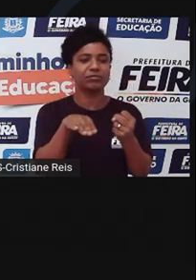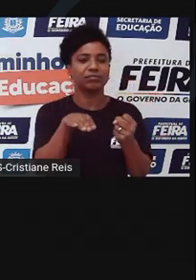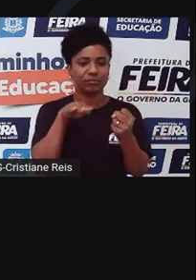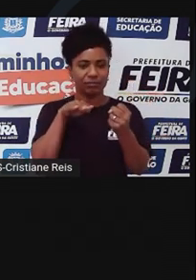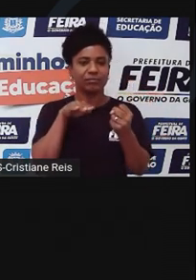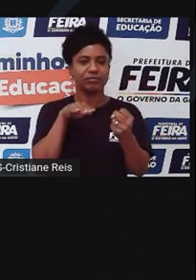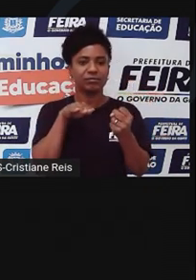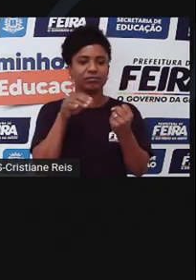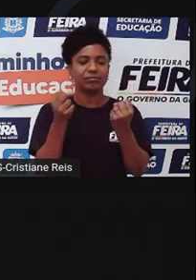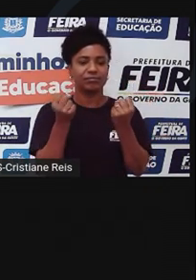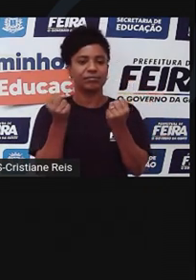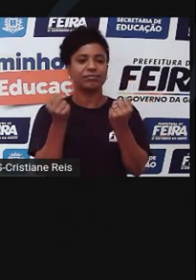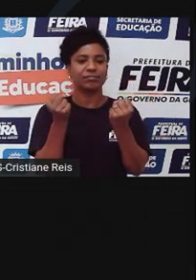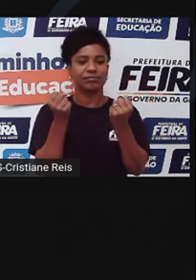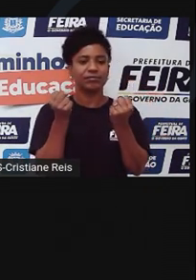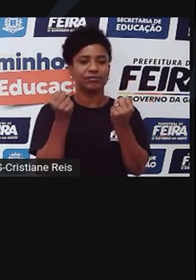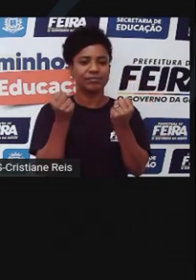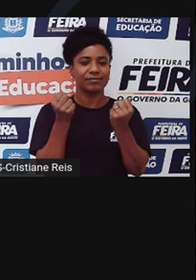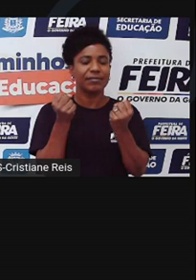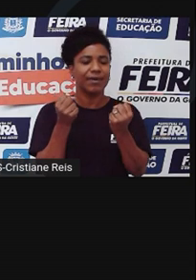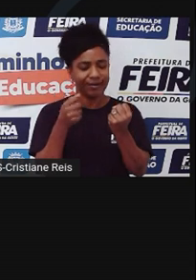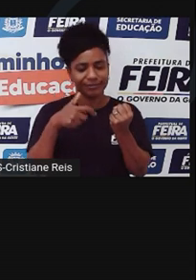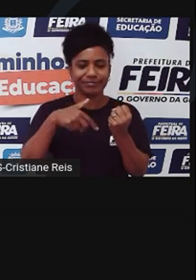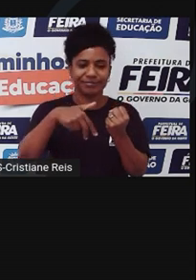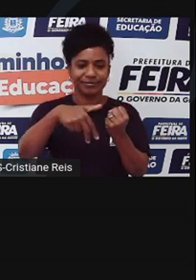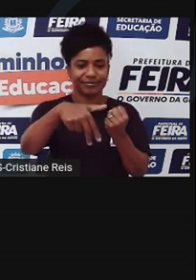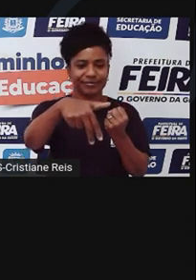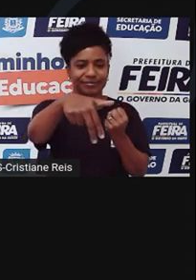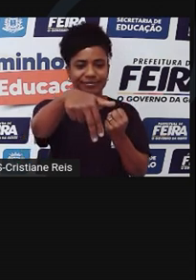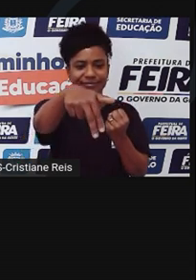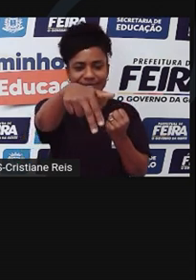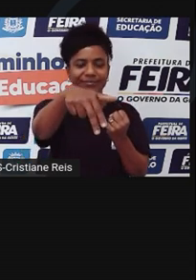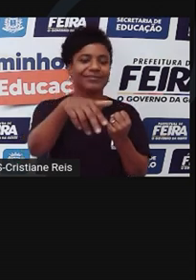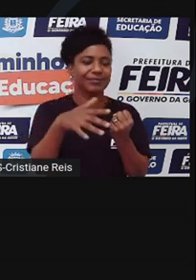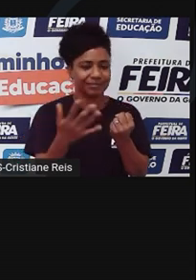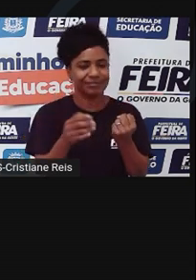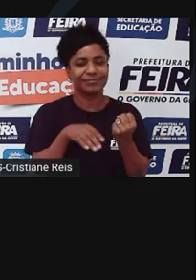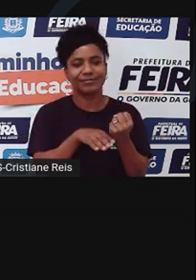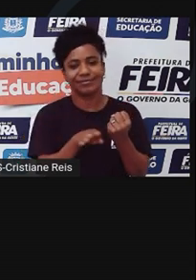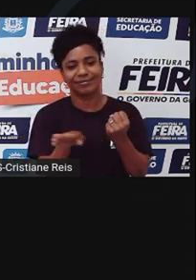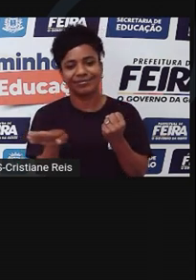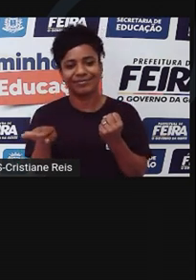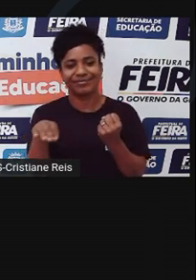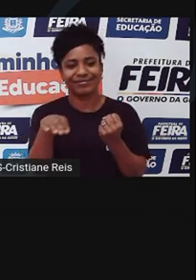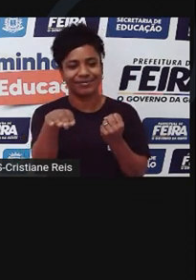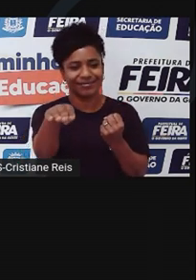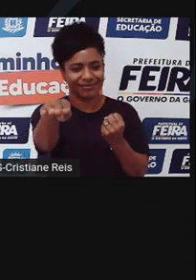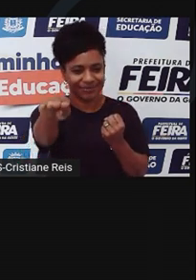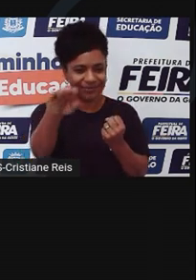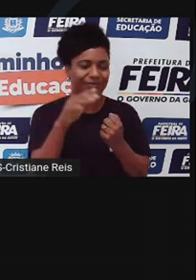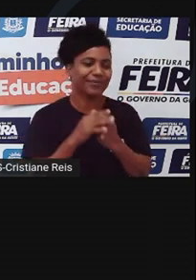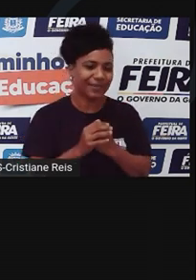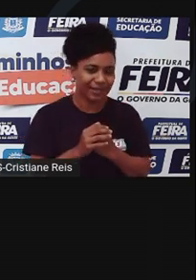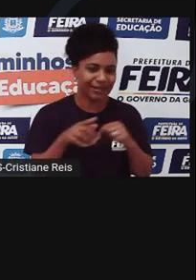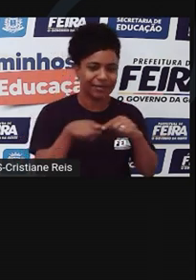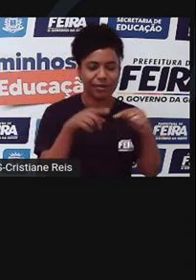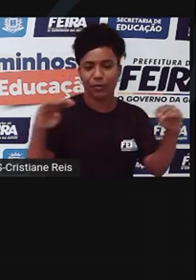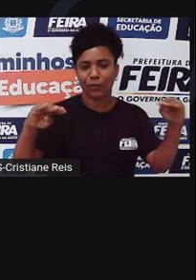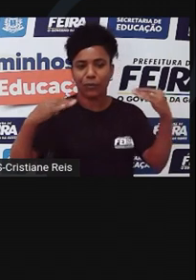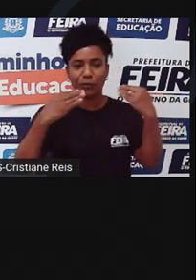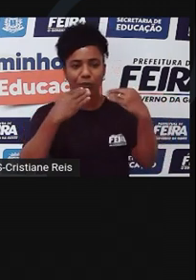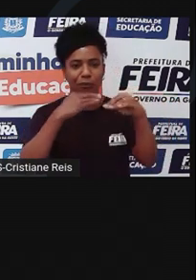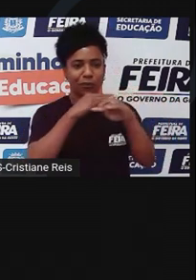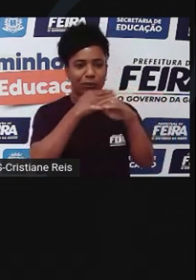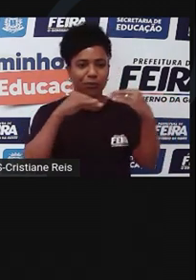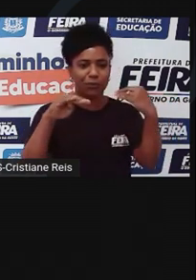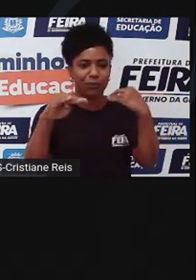nem dependendo da atenção as listas na mesma lógica os carros podem comunicar-se entre si para evitar que